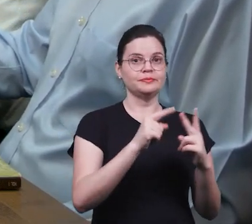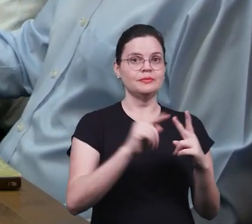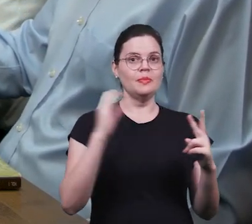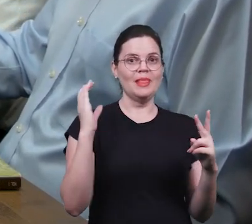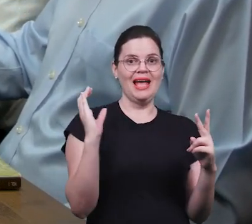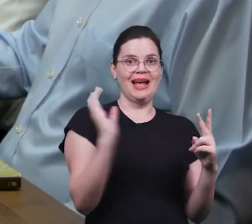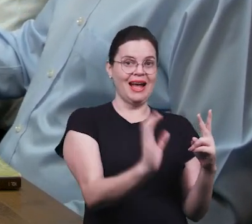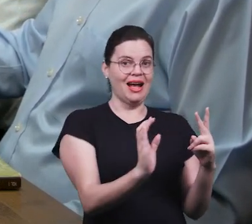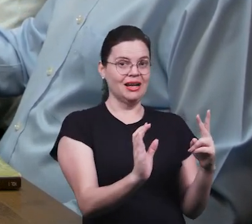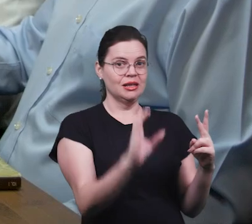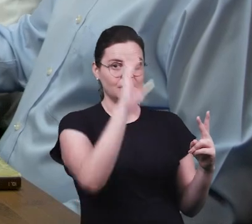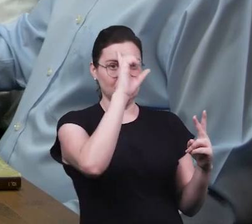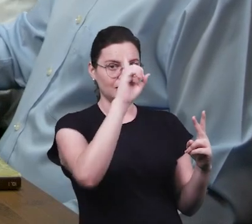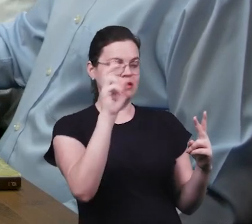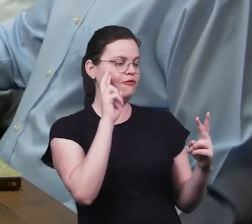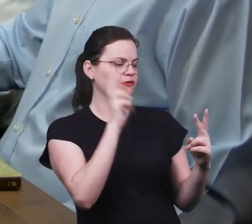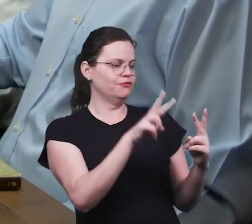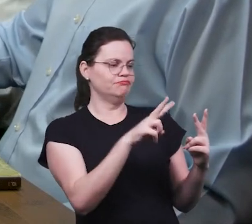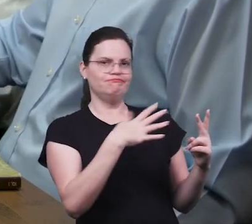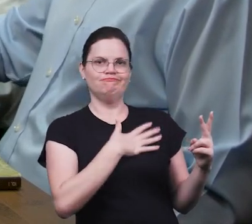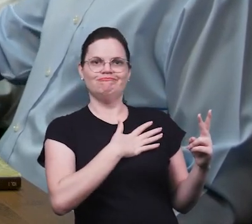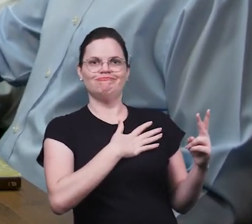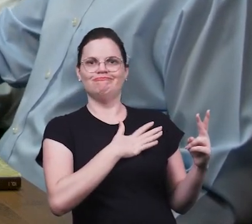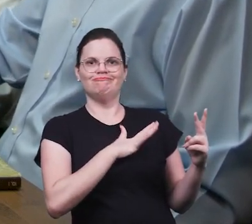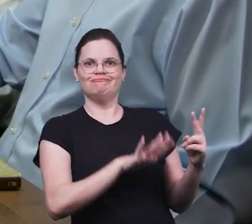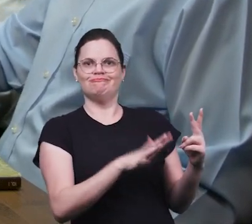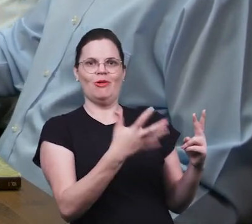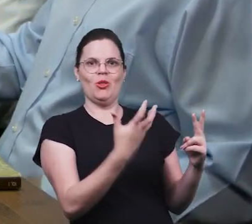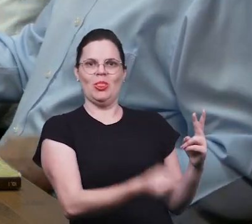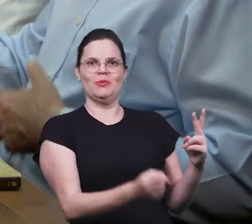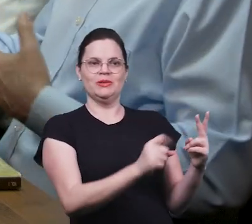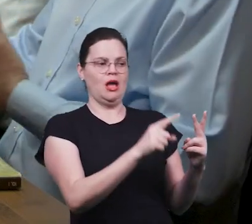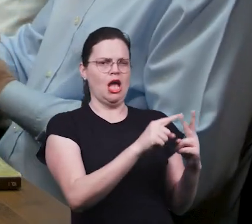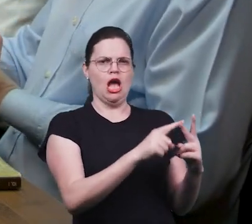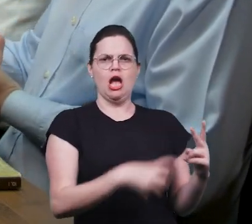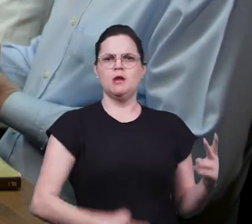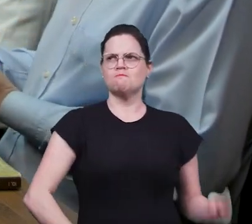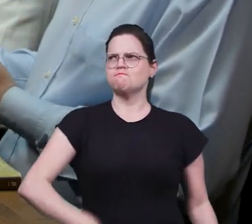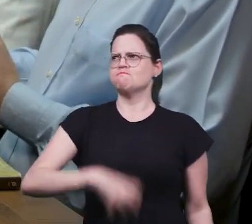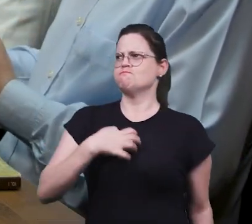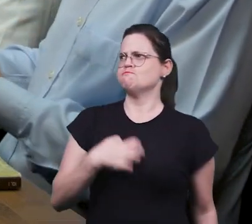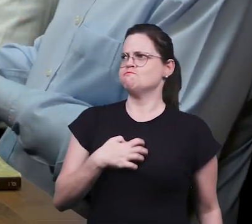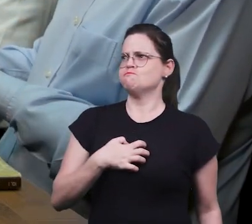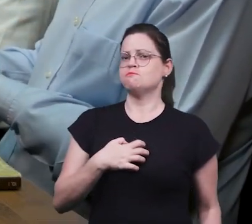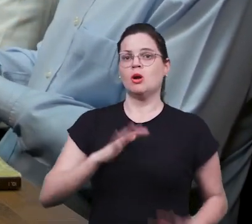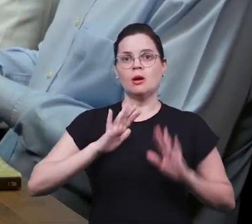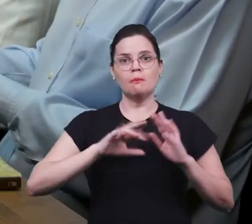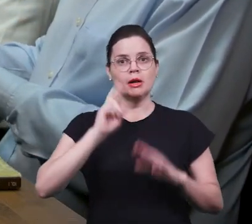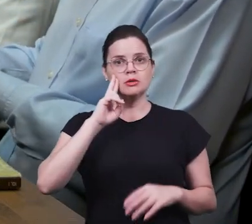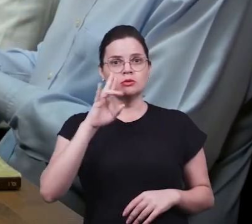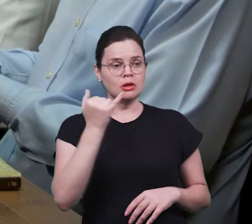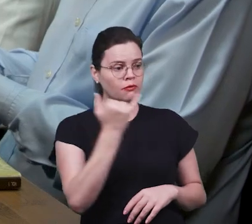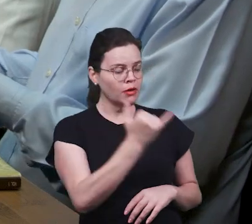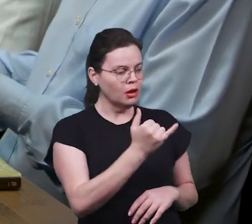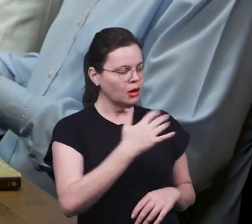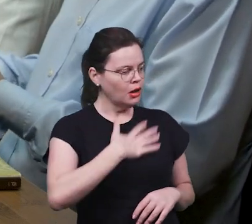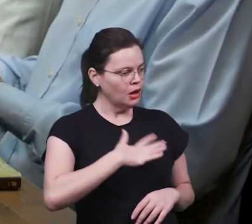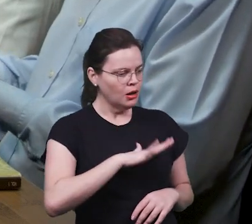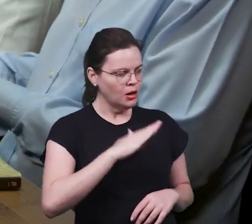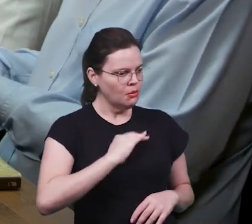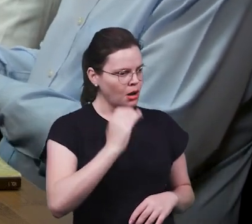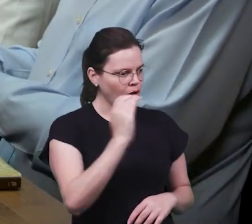de Caim, Caim se irou, mas o Senhor falou com ele. O Senhor teve misericórdia dele. Caim,